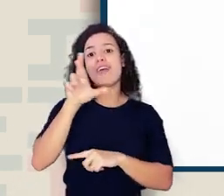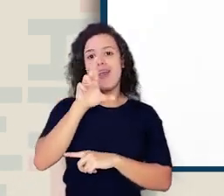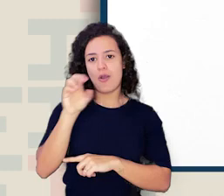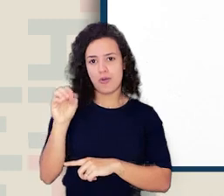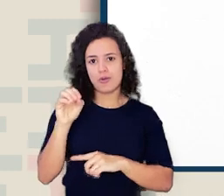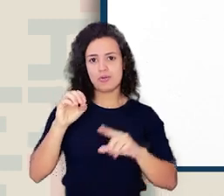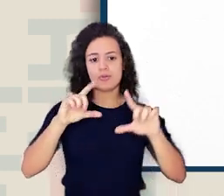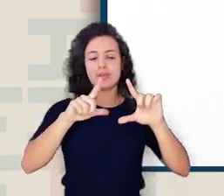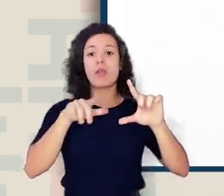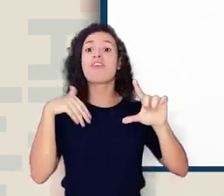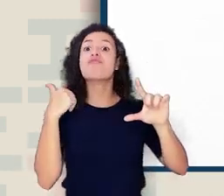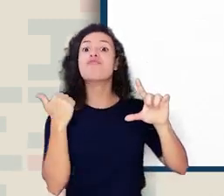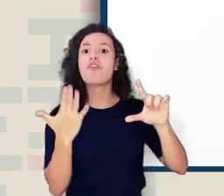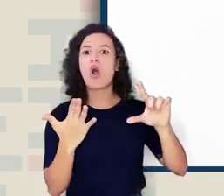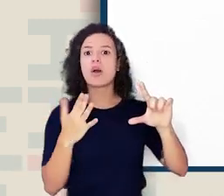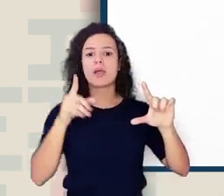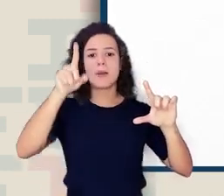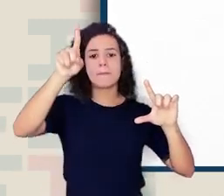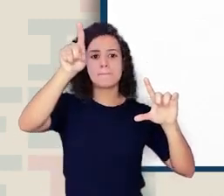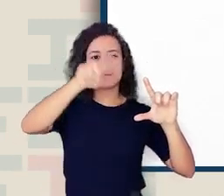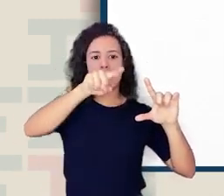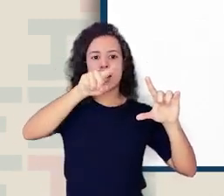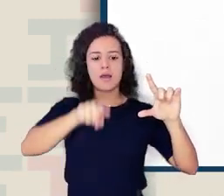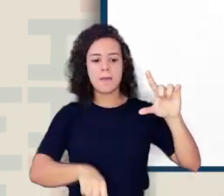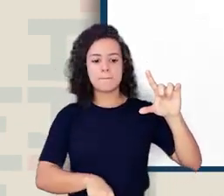maracatu, que é tocado